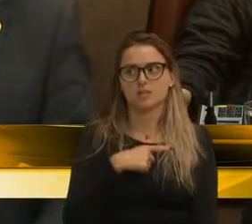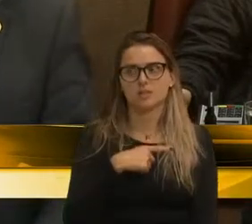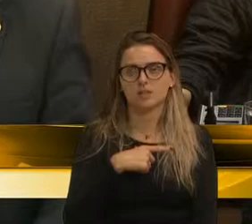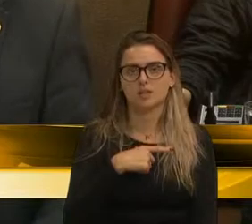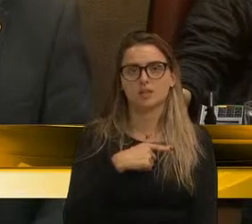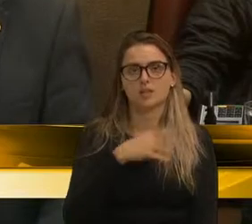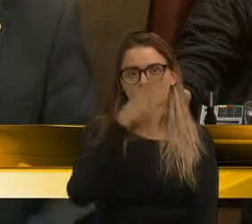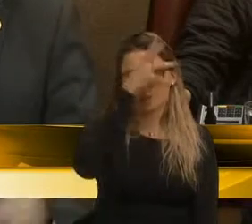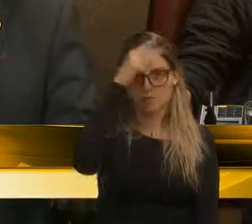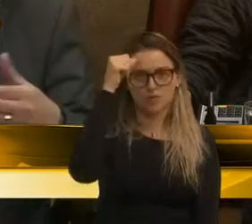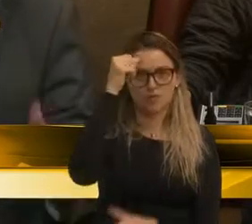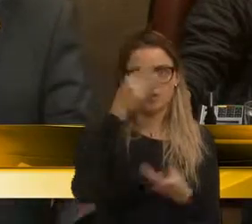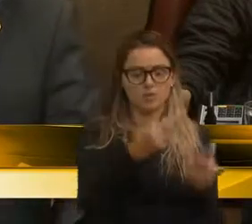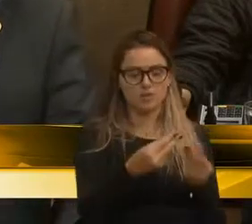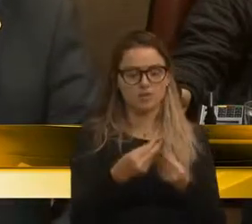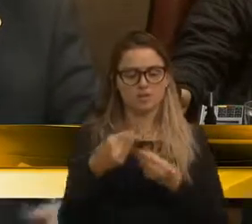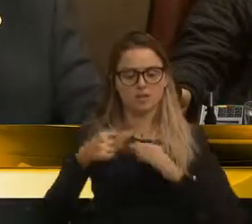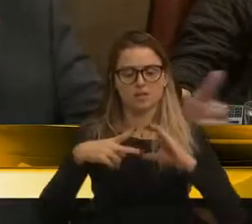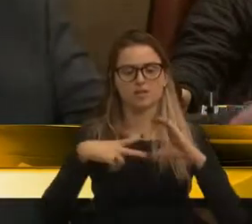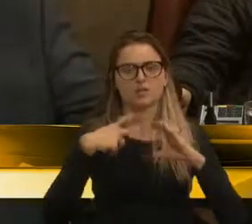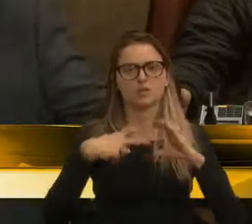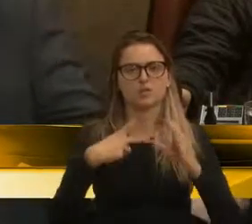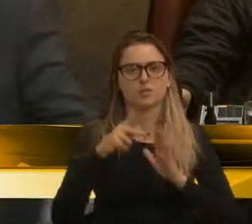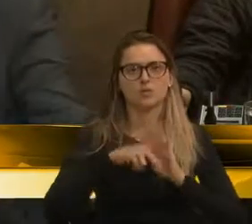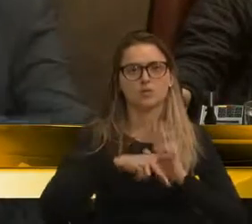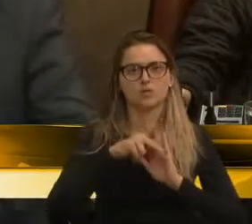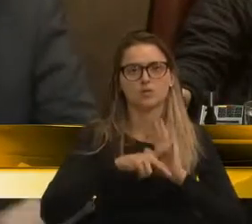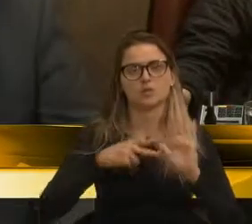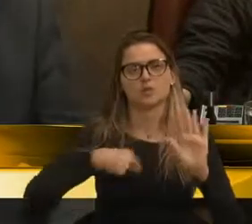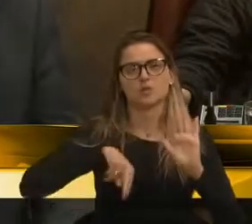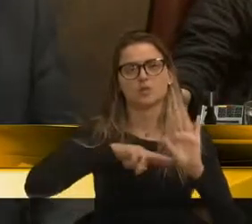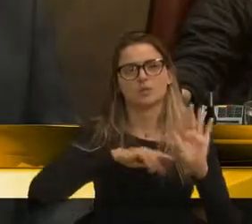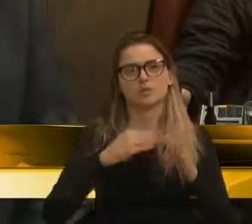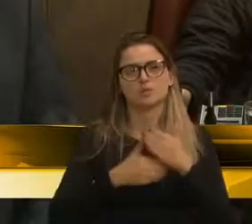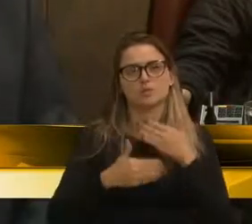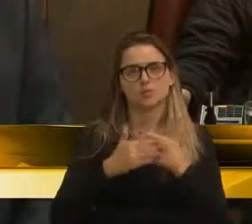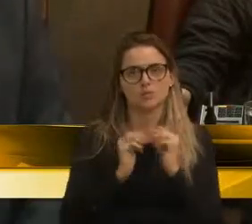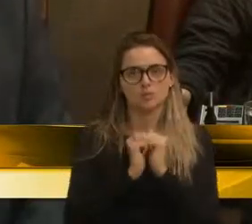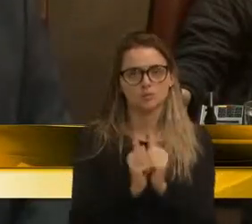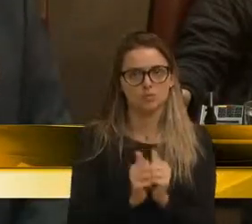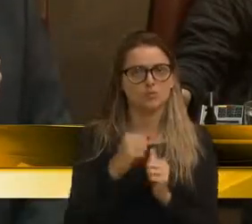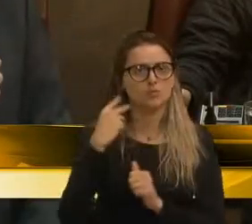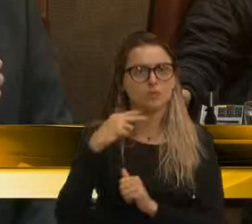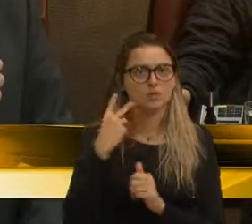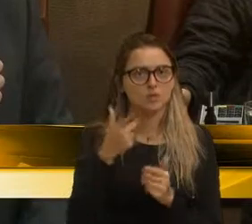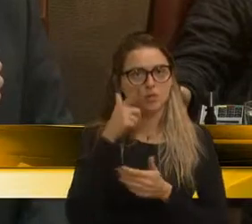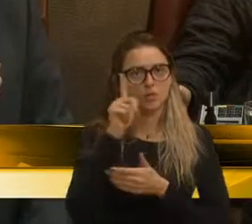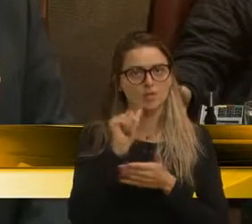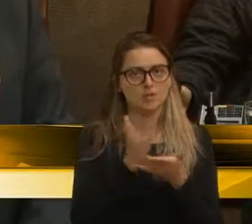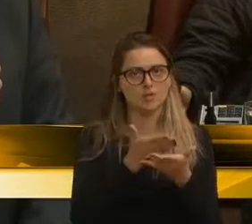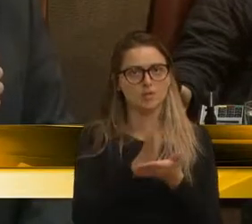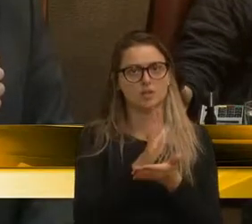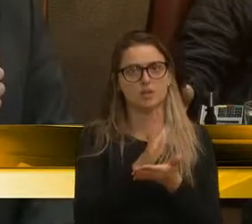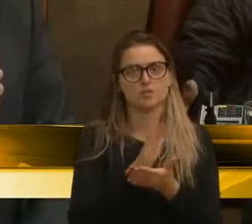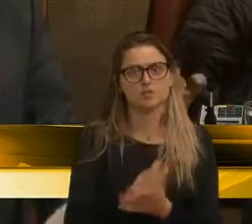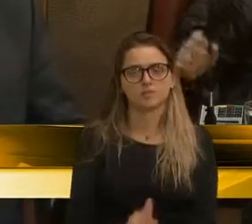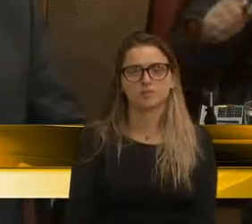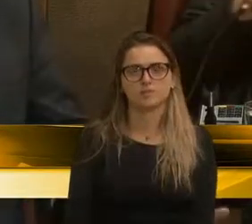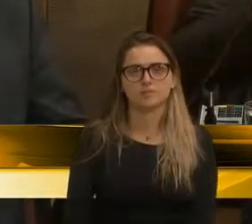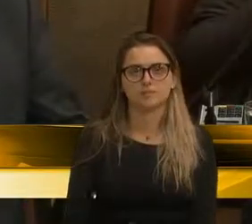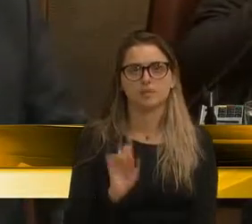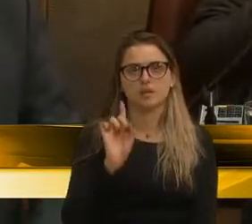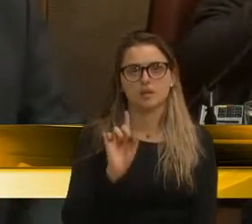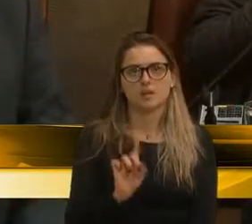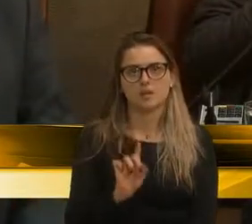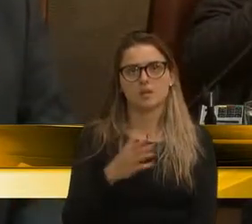essa pauta esse projeto para que nós consigamos todos aqui fazer com que ele seja aprovado essa